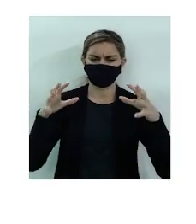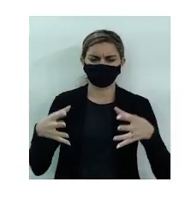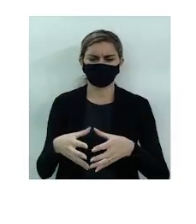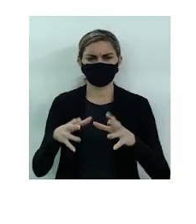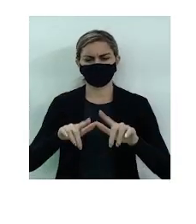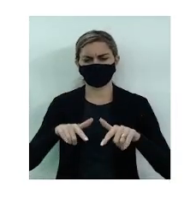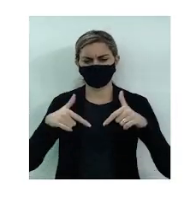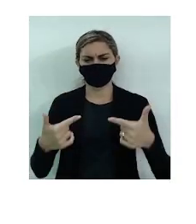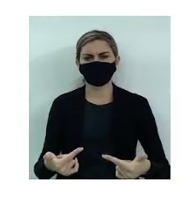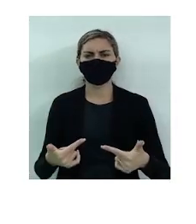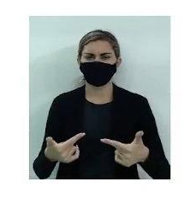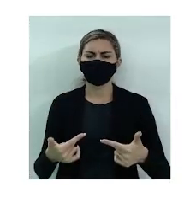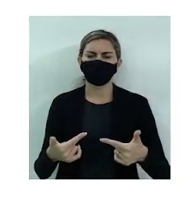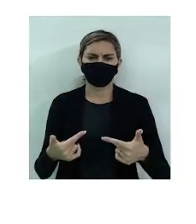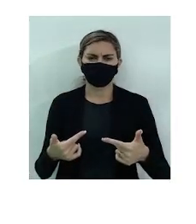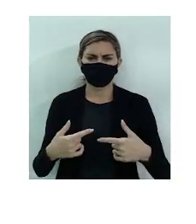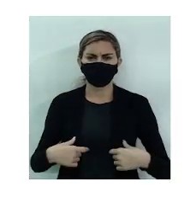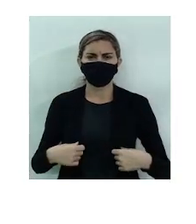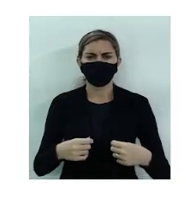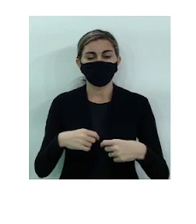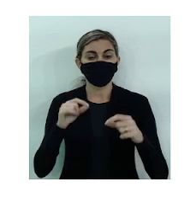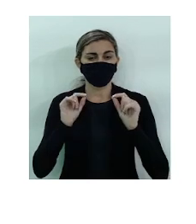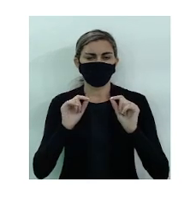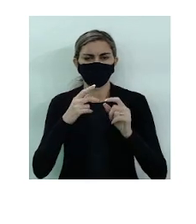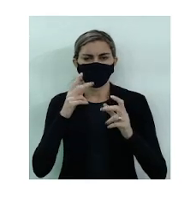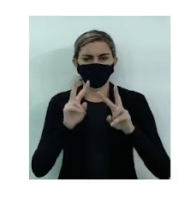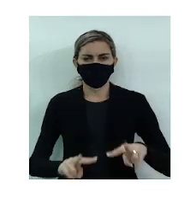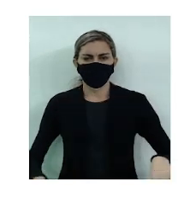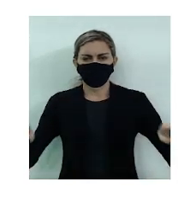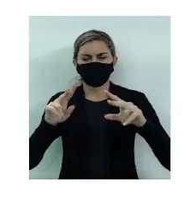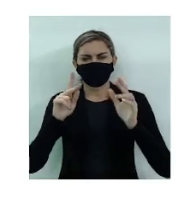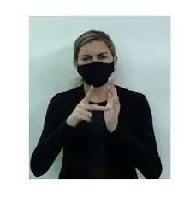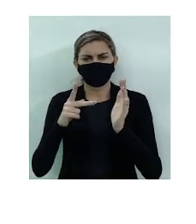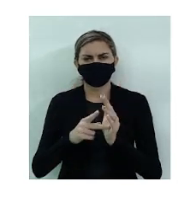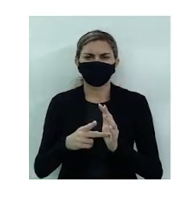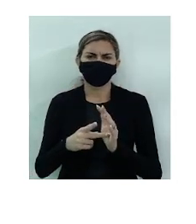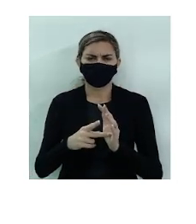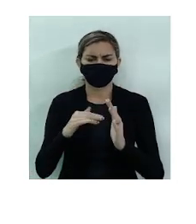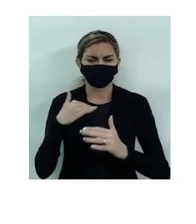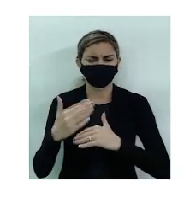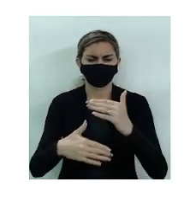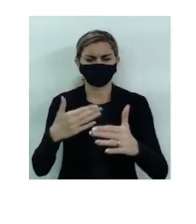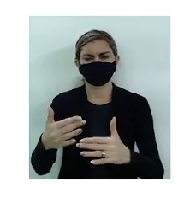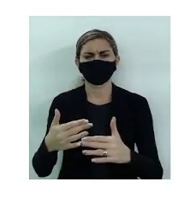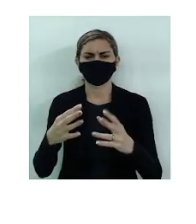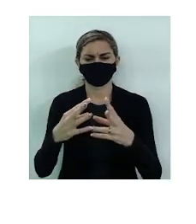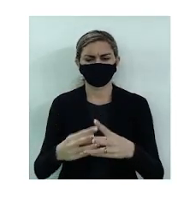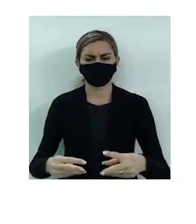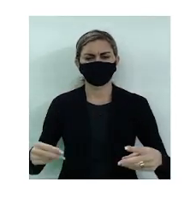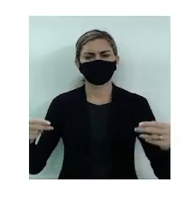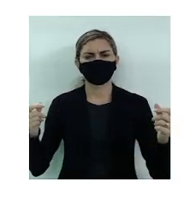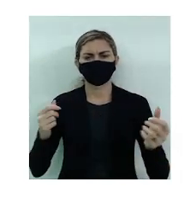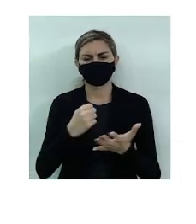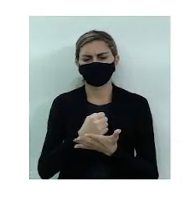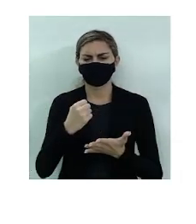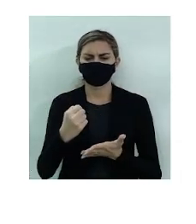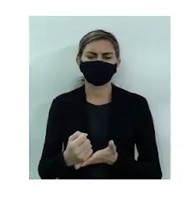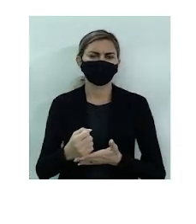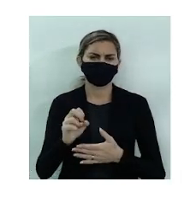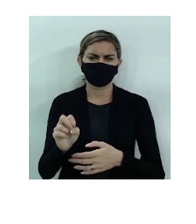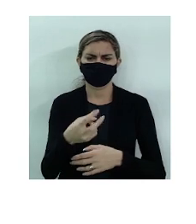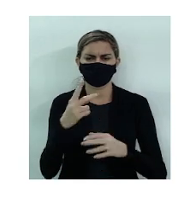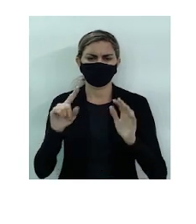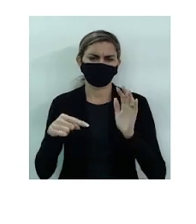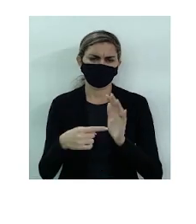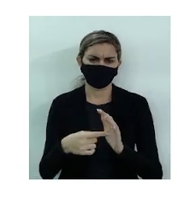de ações estabilizadoras que visam realmente desacelerar aquele processo de degradação dos documentos ou os